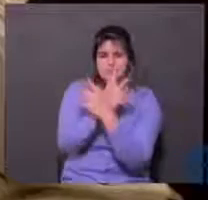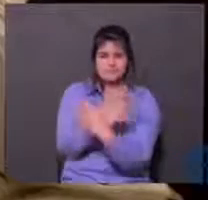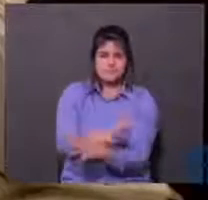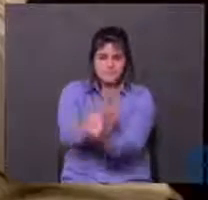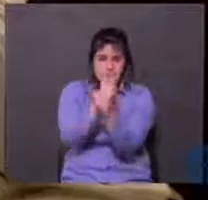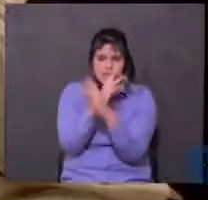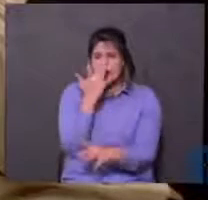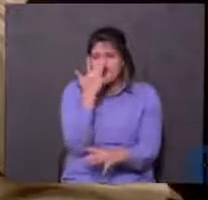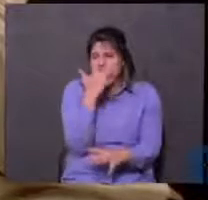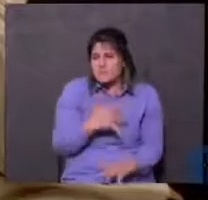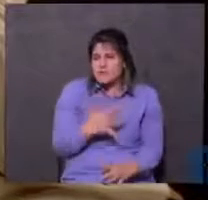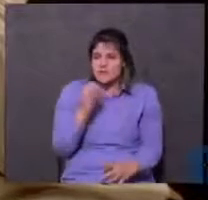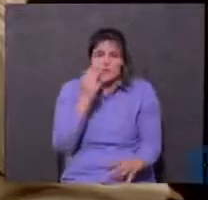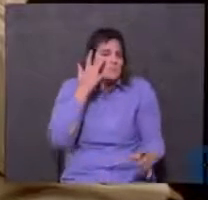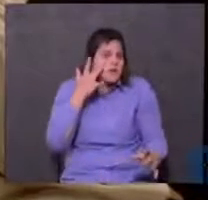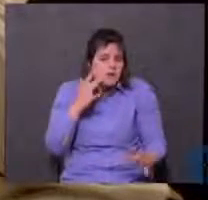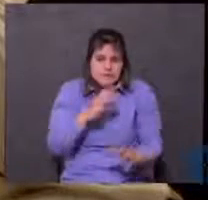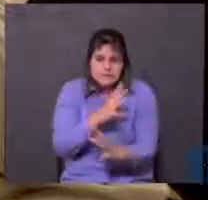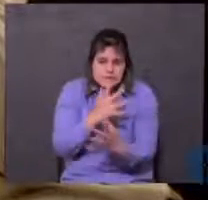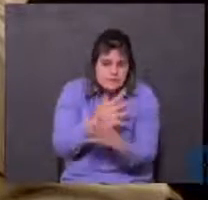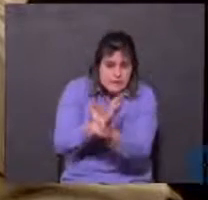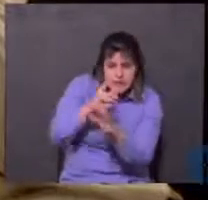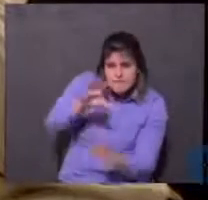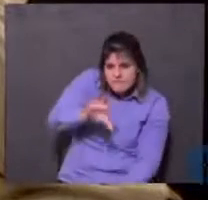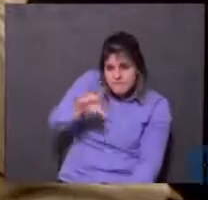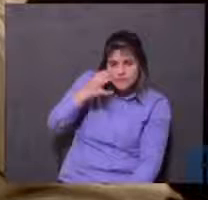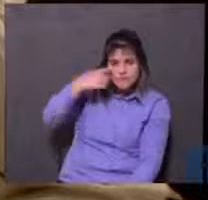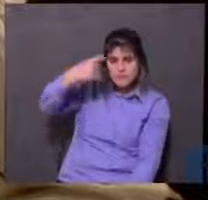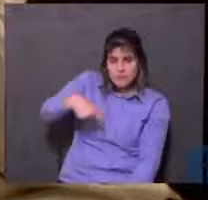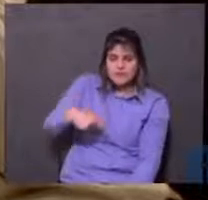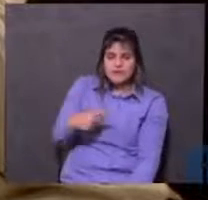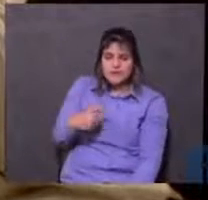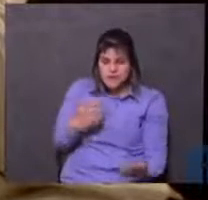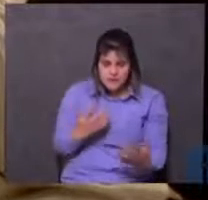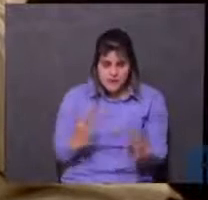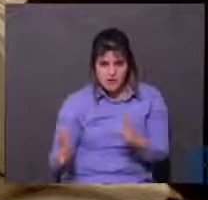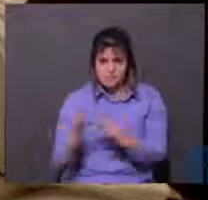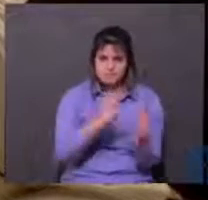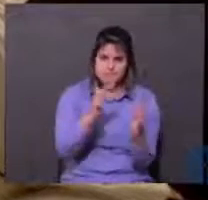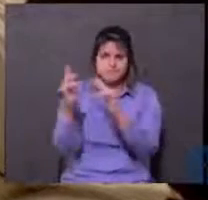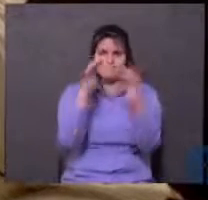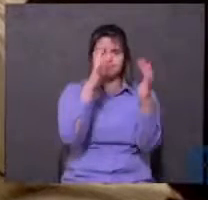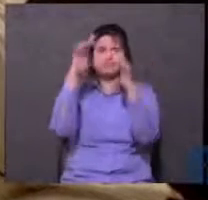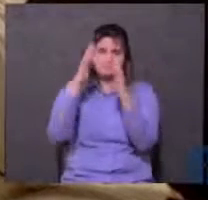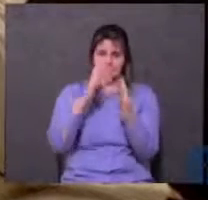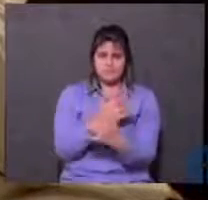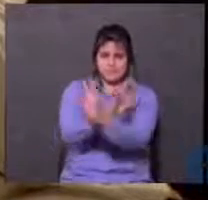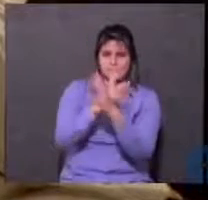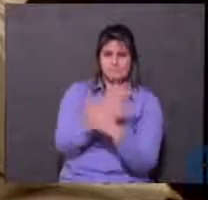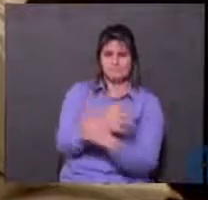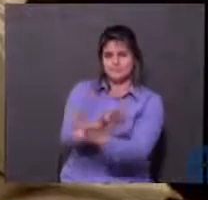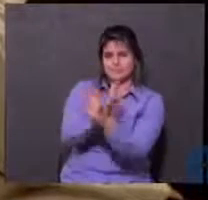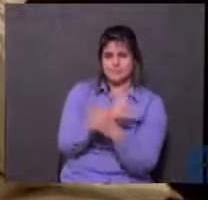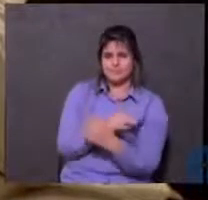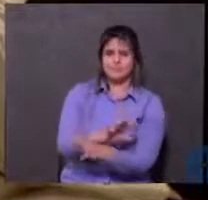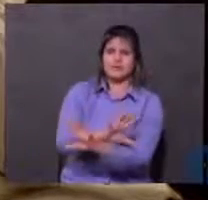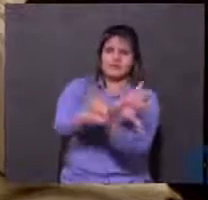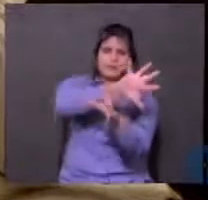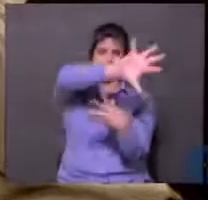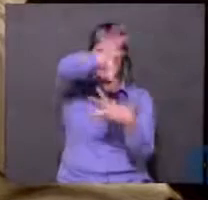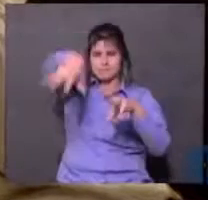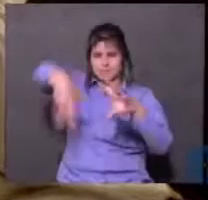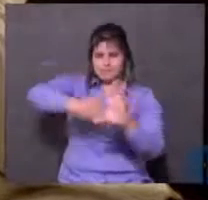ou bronzeadas, com forma humana, que flutuavam no incêndio, levadas pelas chamas que